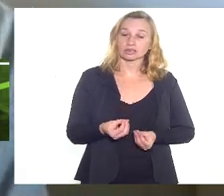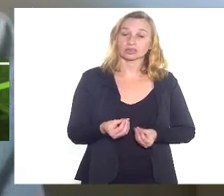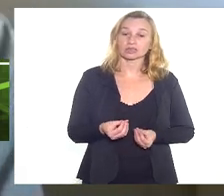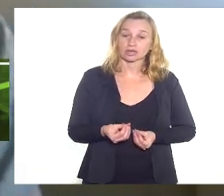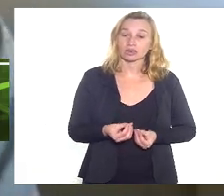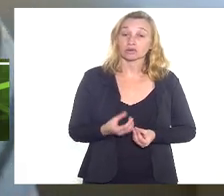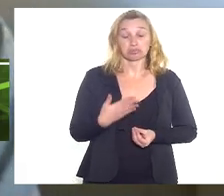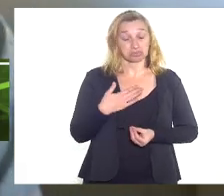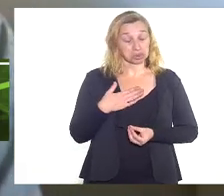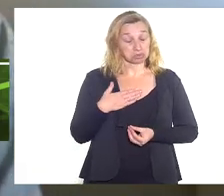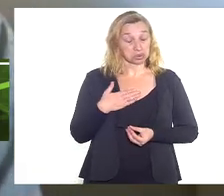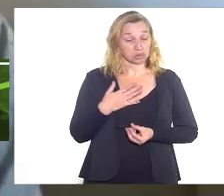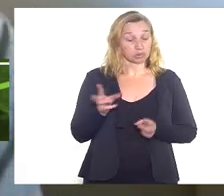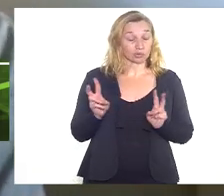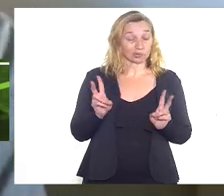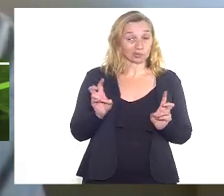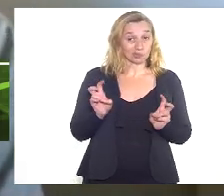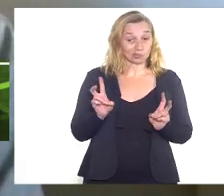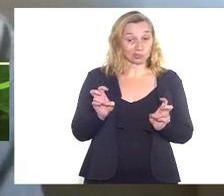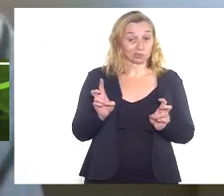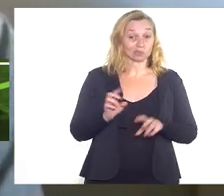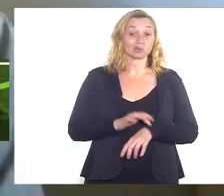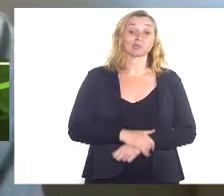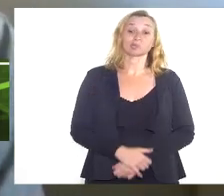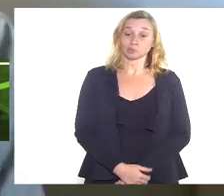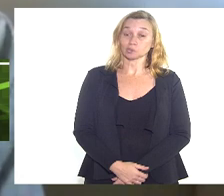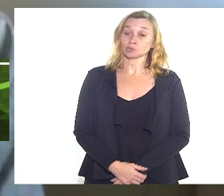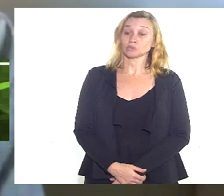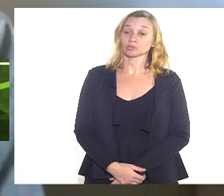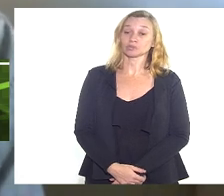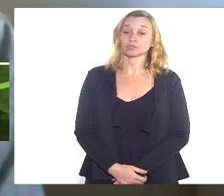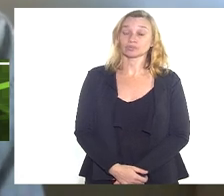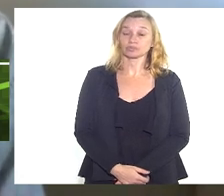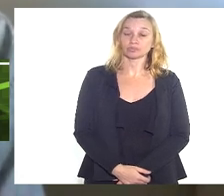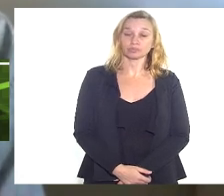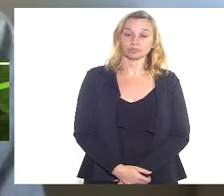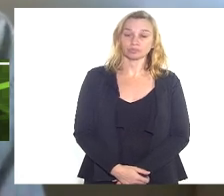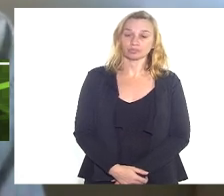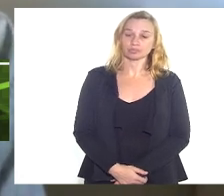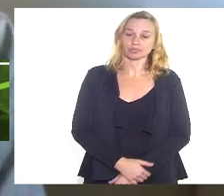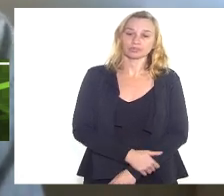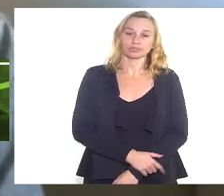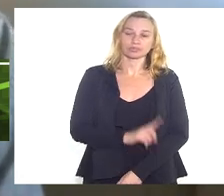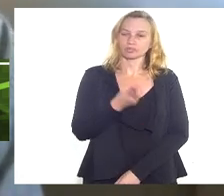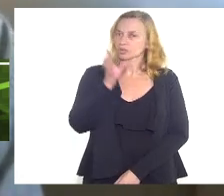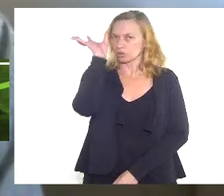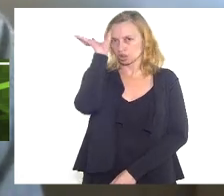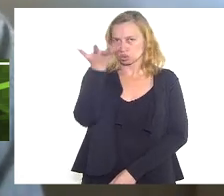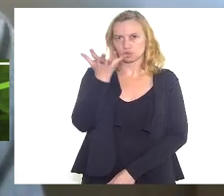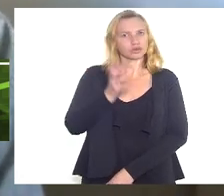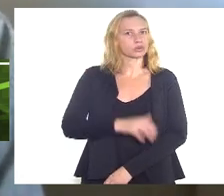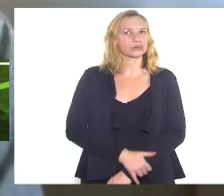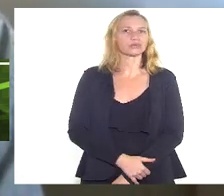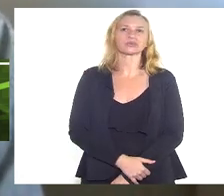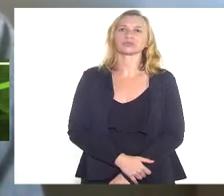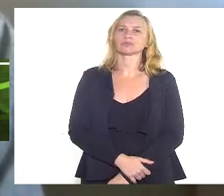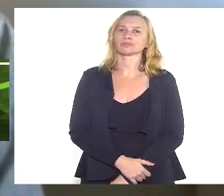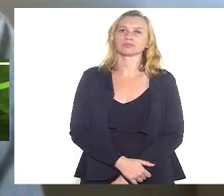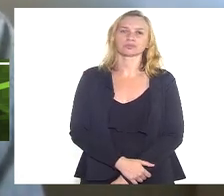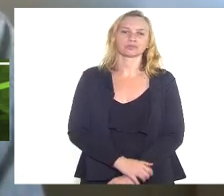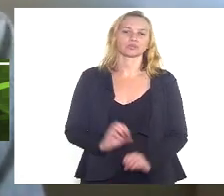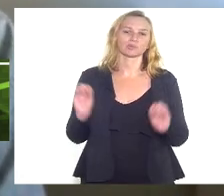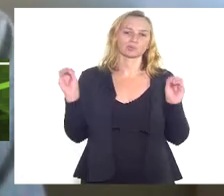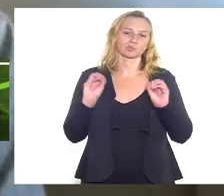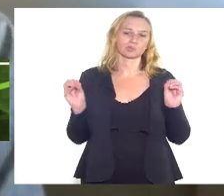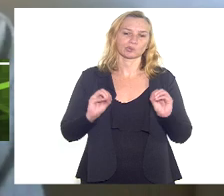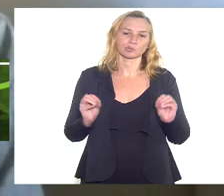Porque esse, para mim, é um assunto que não está resolvido sob hipótese